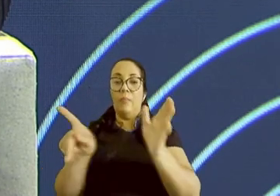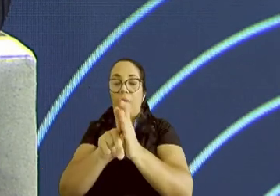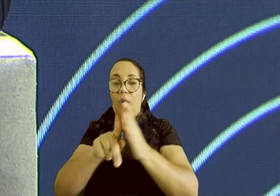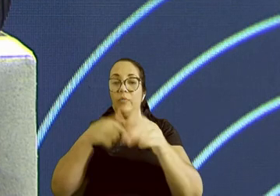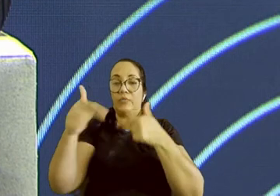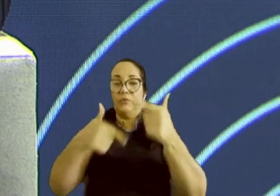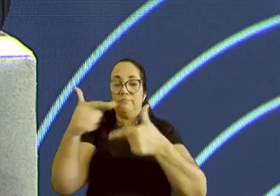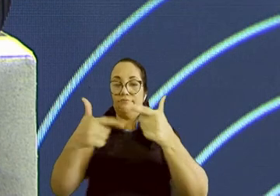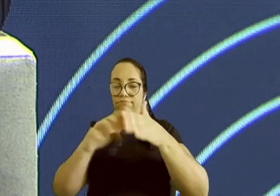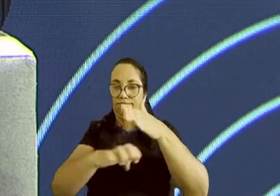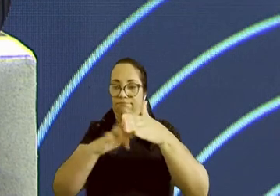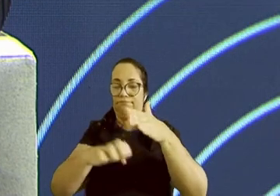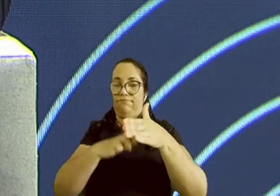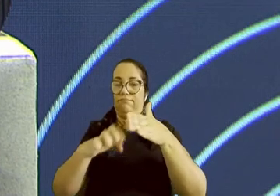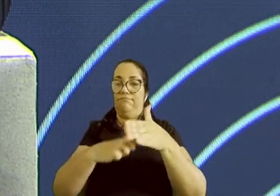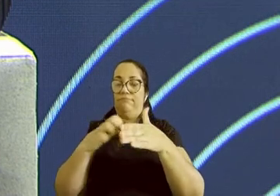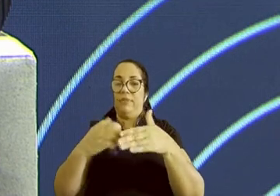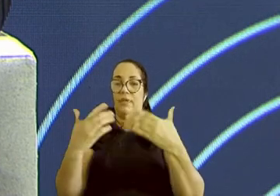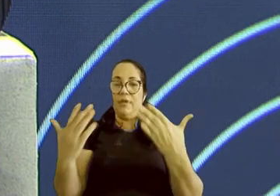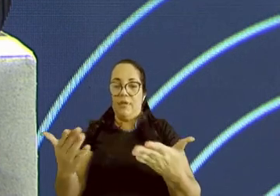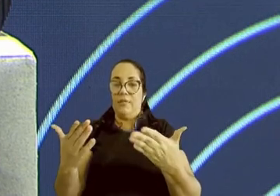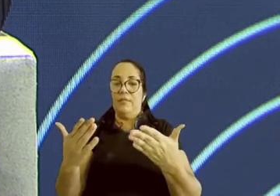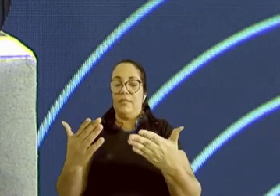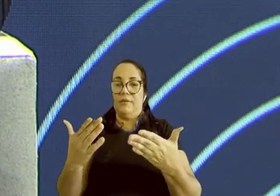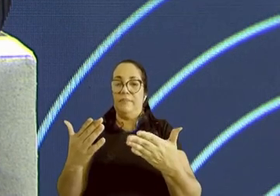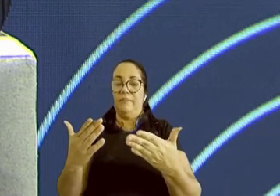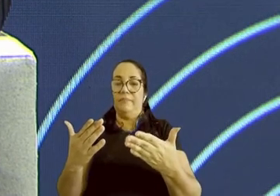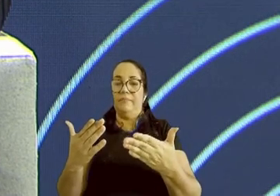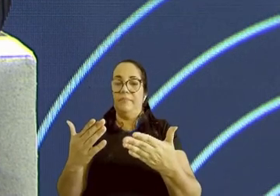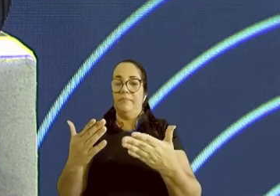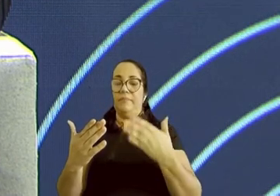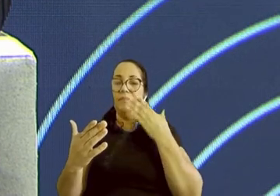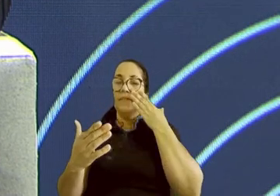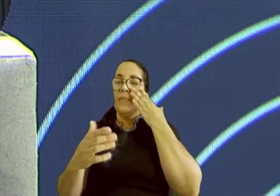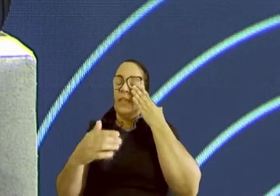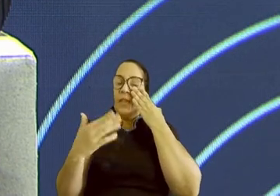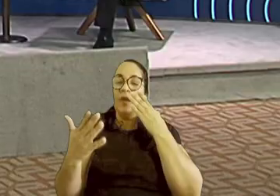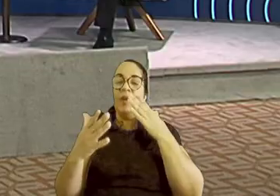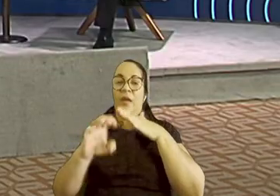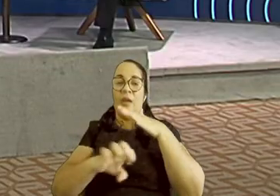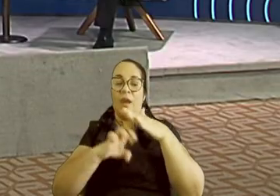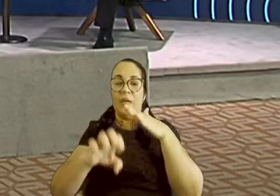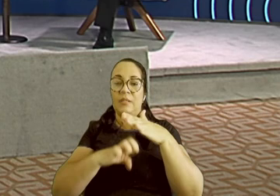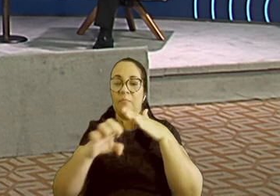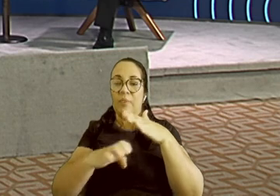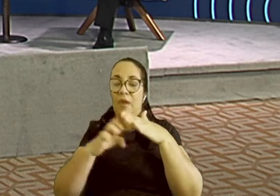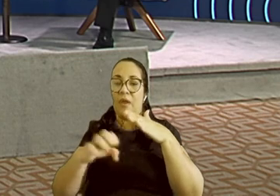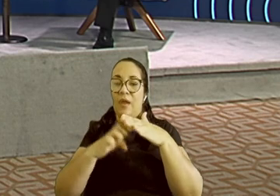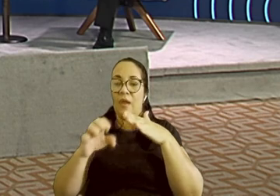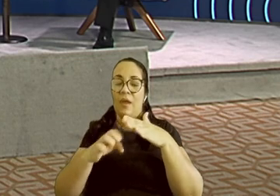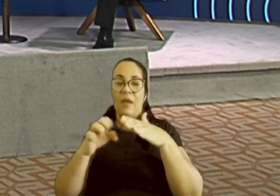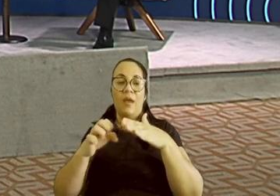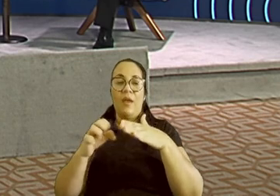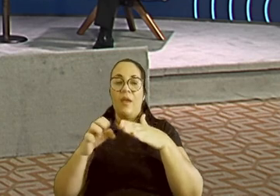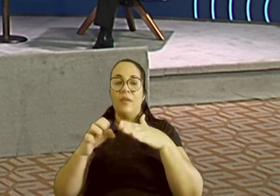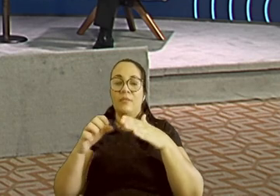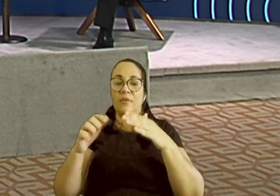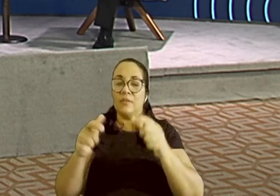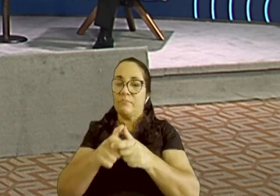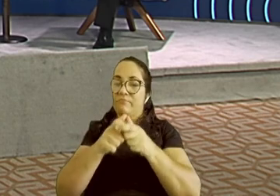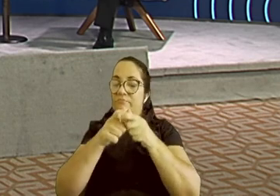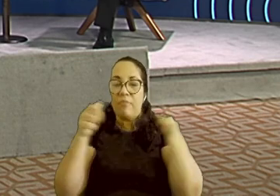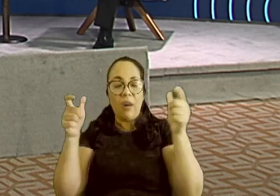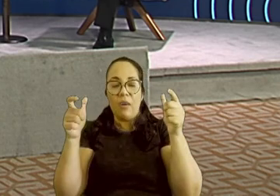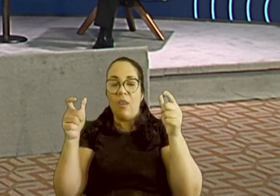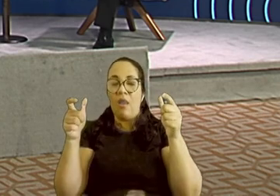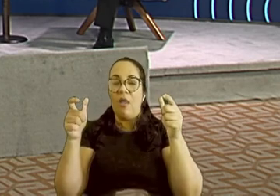movimento a quantidade de em companhias mais Stage né entre prece de Cid o próprio anjo por aí